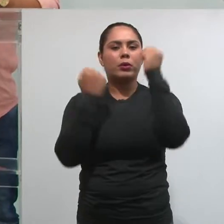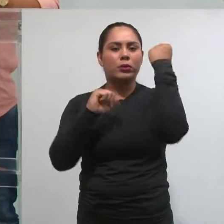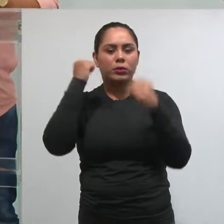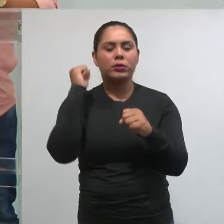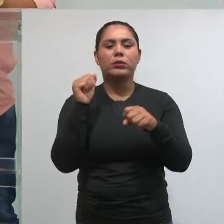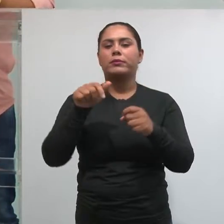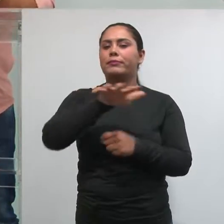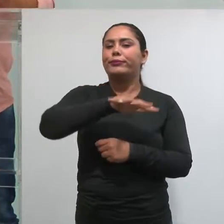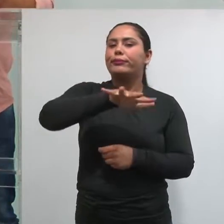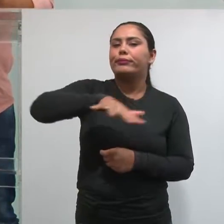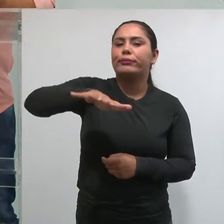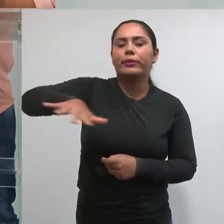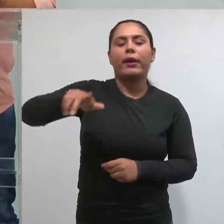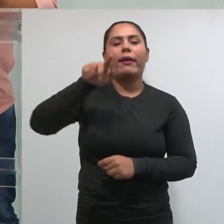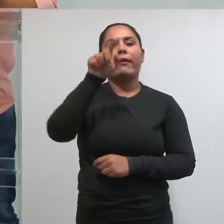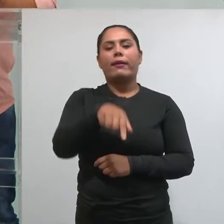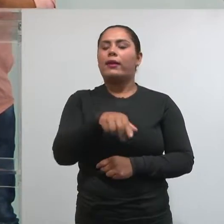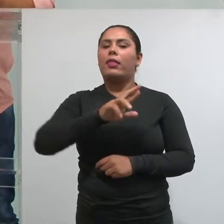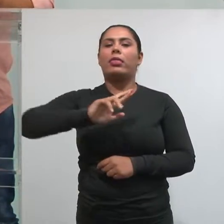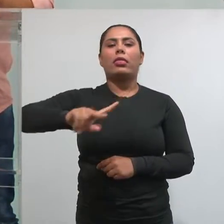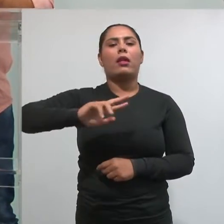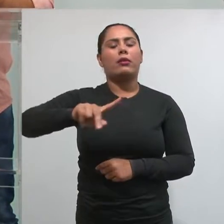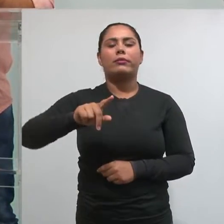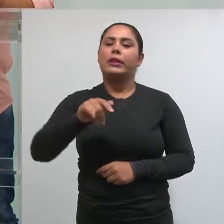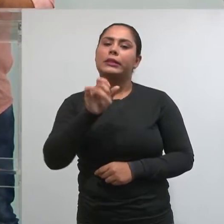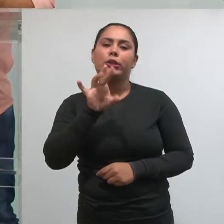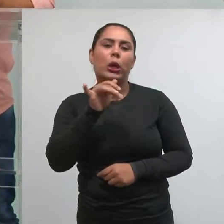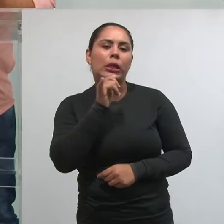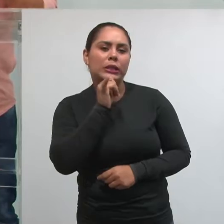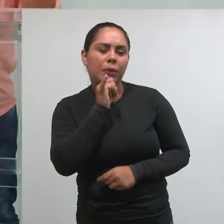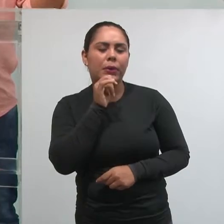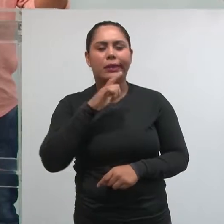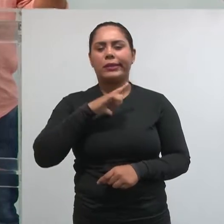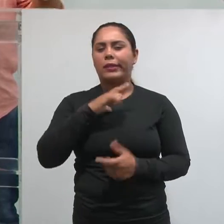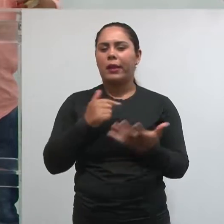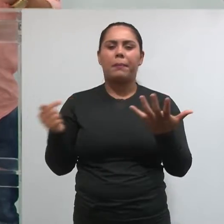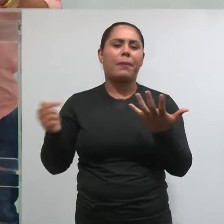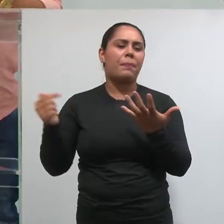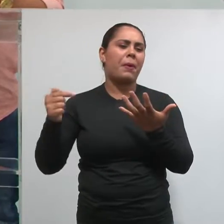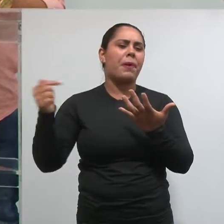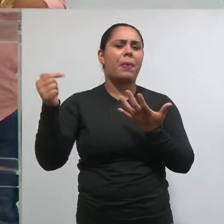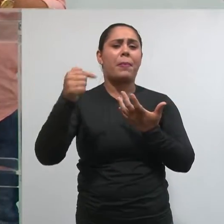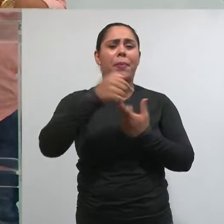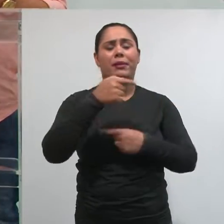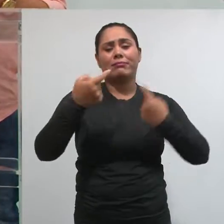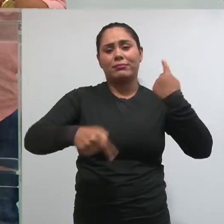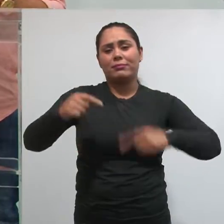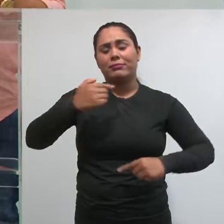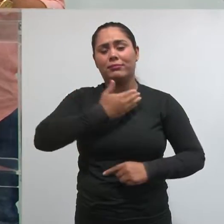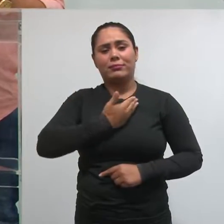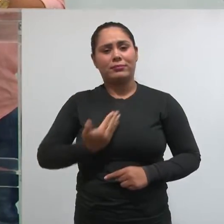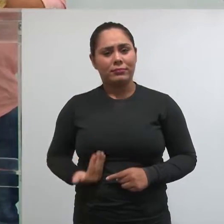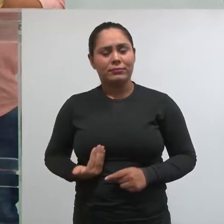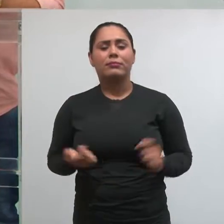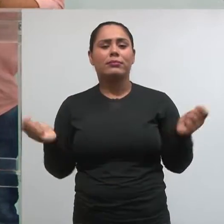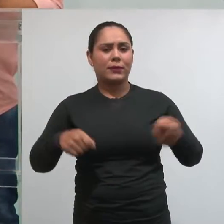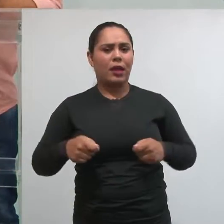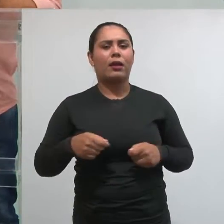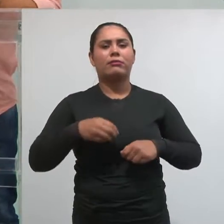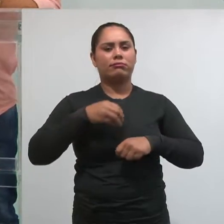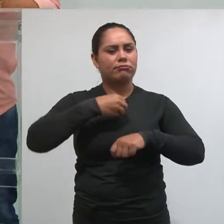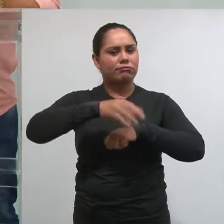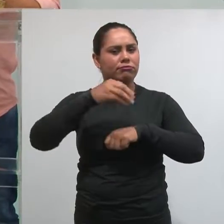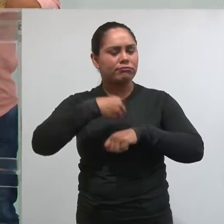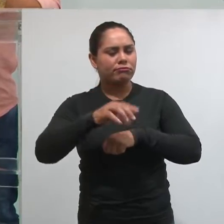Franca e etc. Então, não só isso, né, um exemplo é esse, mas a gente tem aí diferentes políticas públicas que podem ser citadas dentro